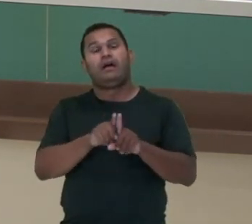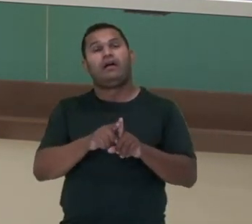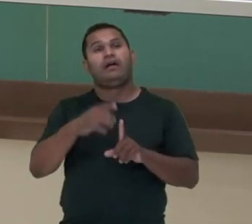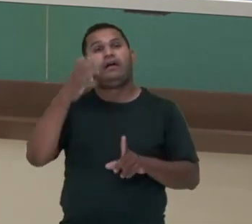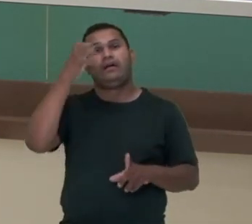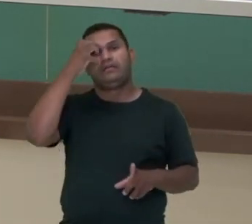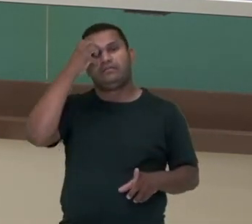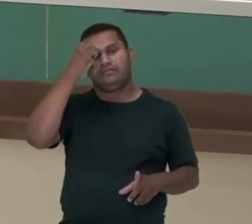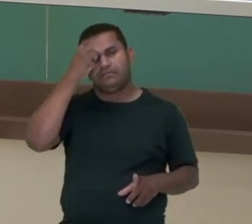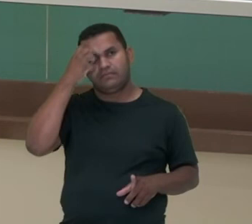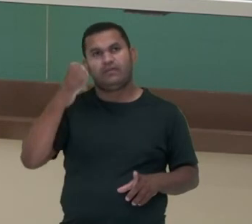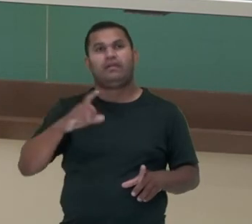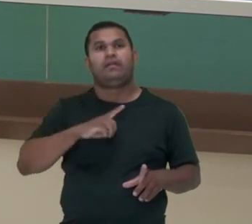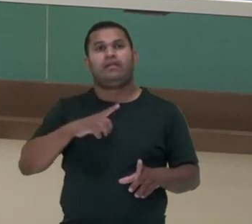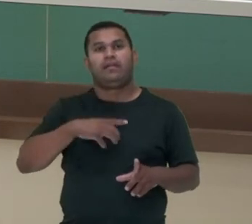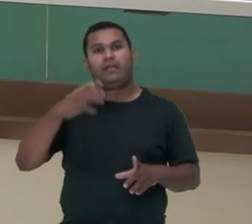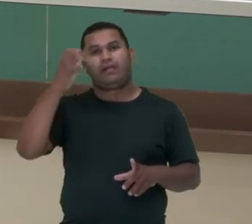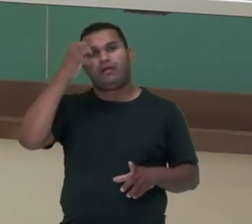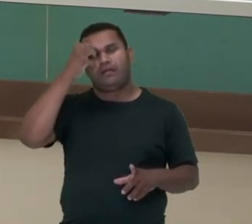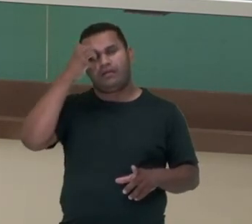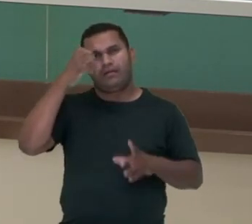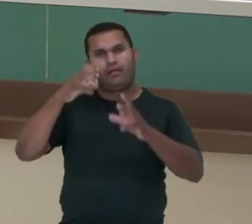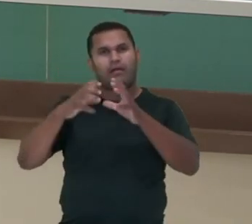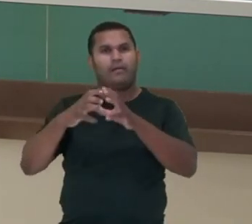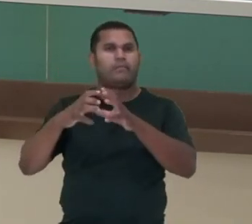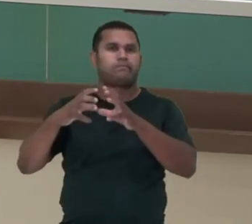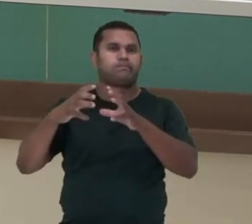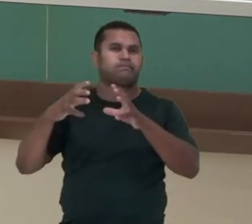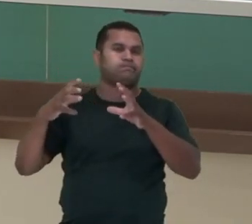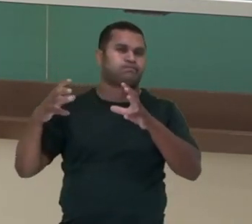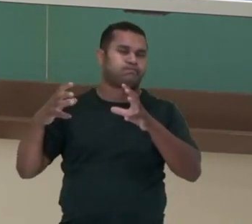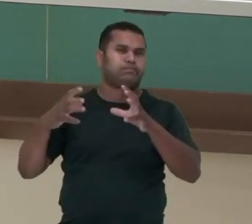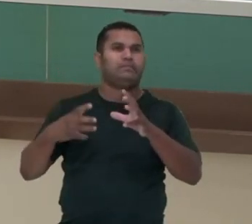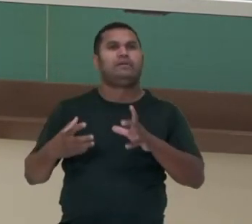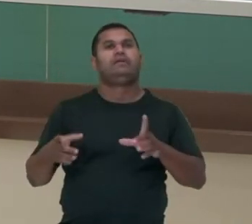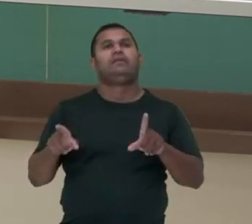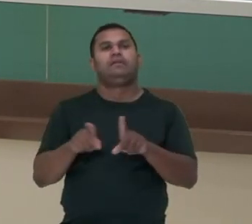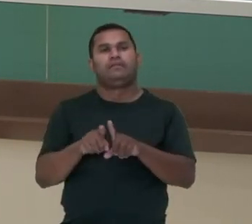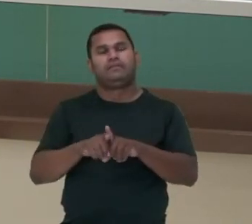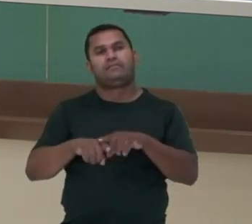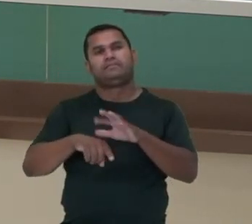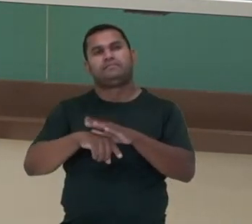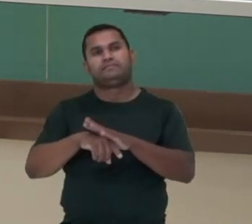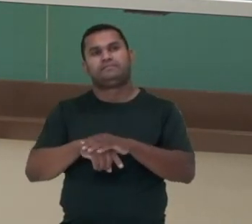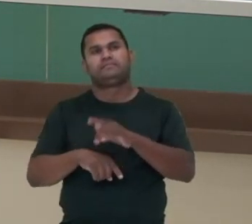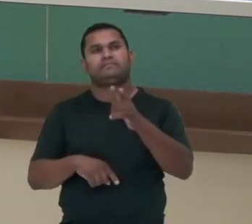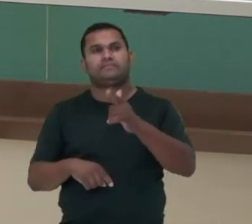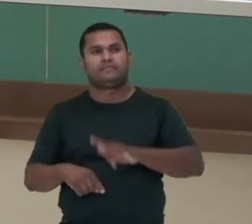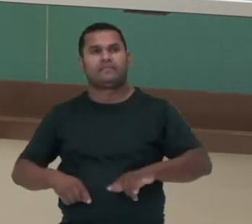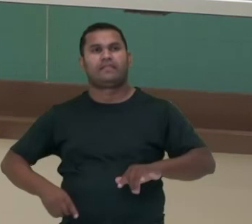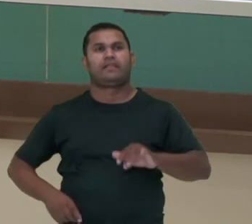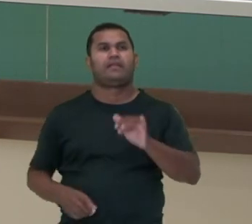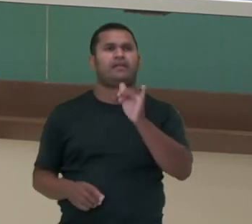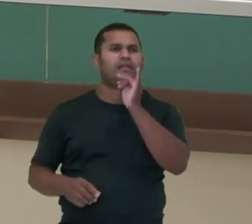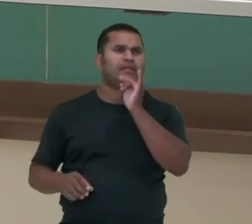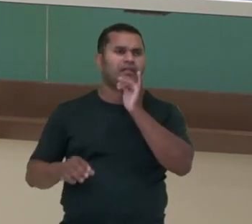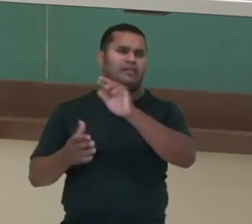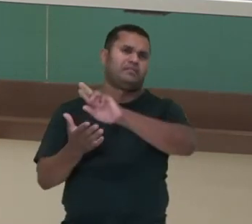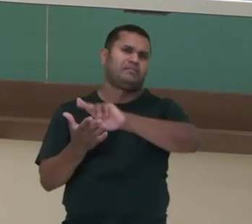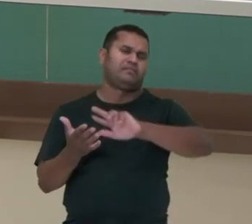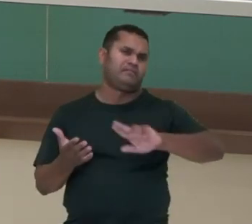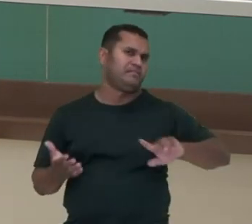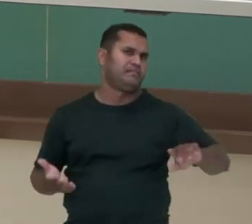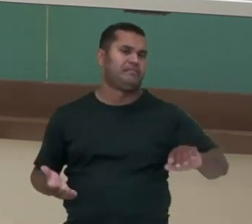doença. E exemplos, câncer de pulmão, gástrico, colo retal, leucemia, cérebro, fígado, mama e próstata,